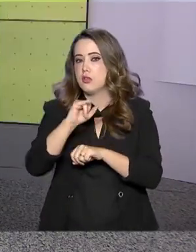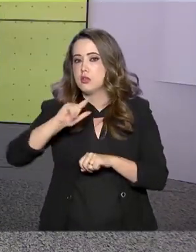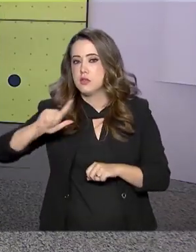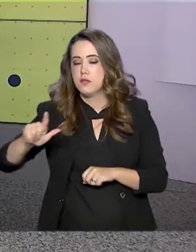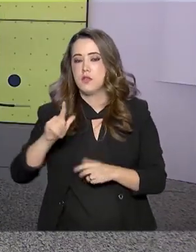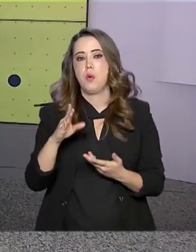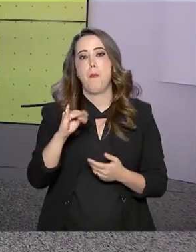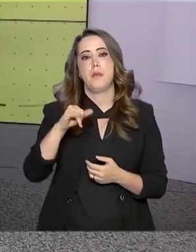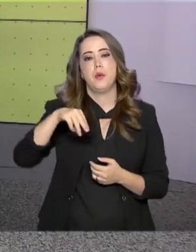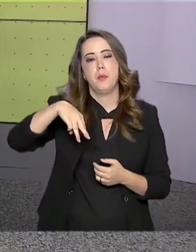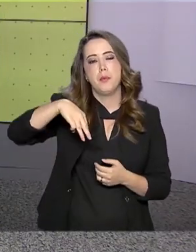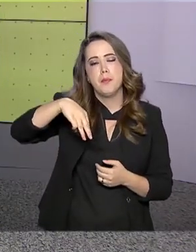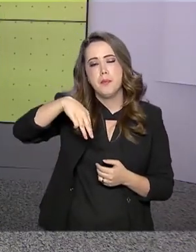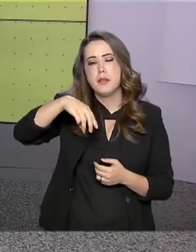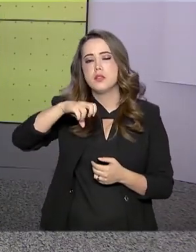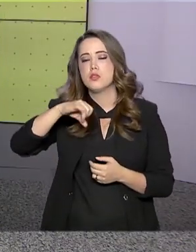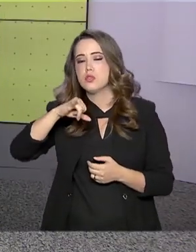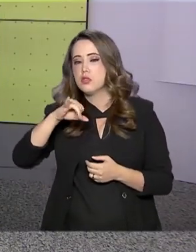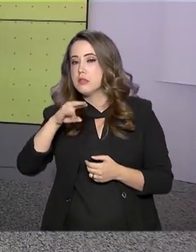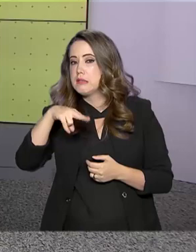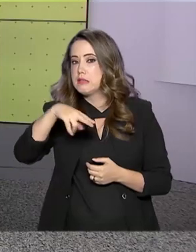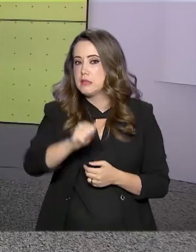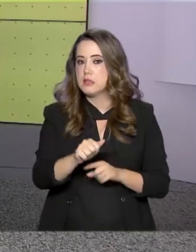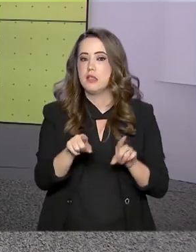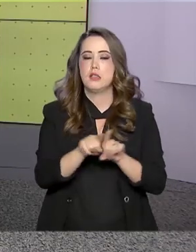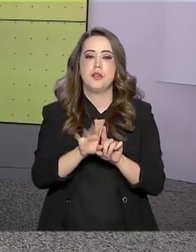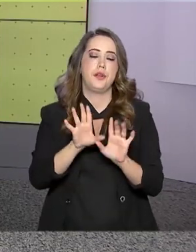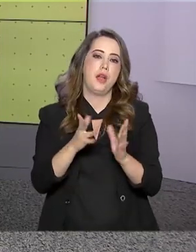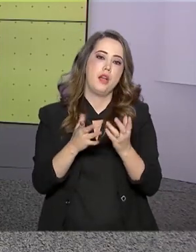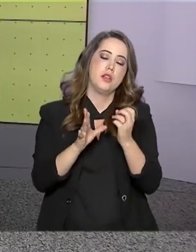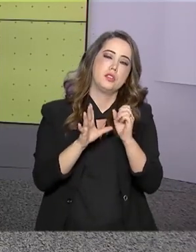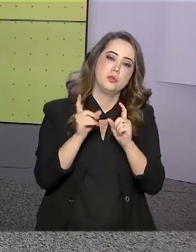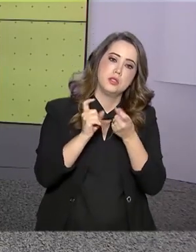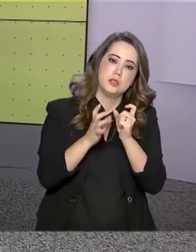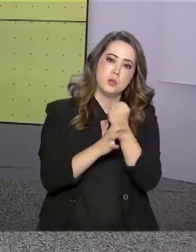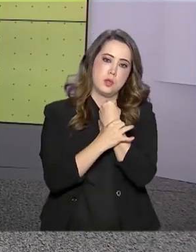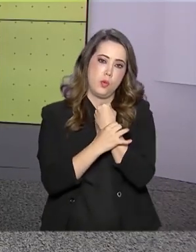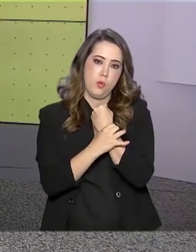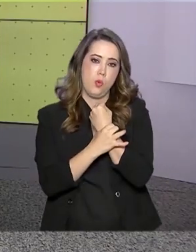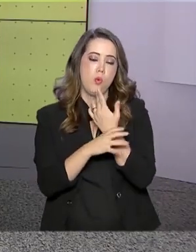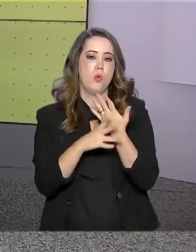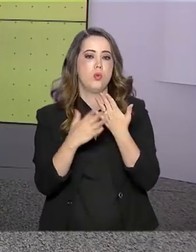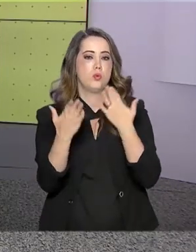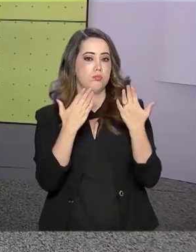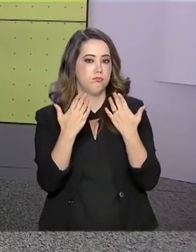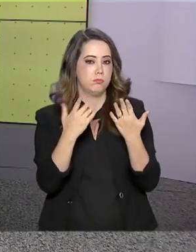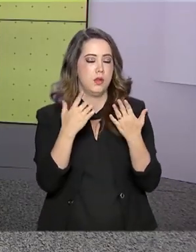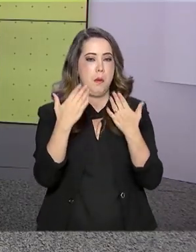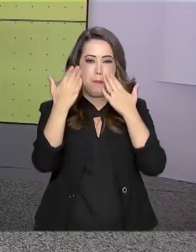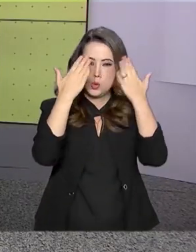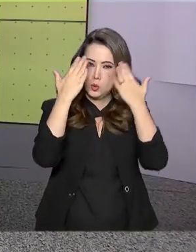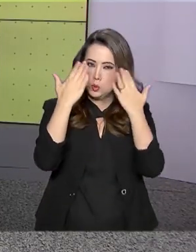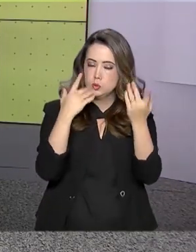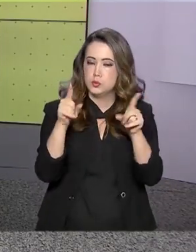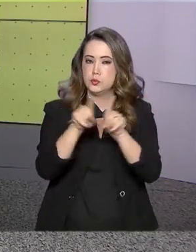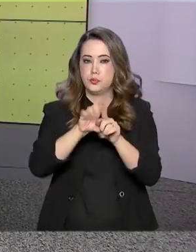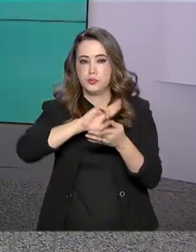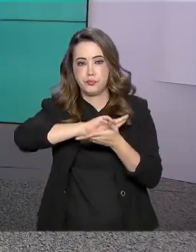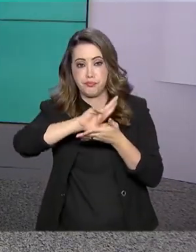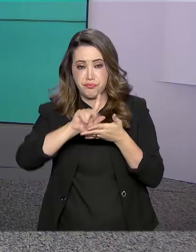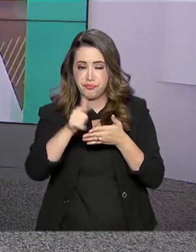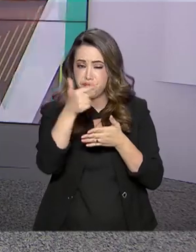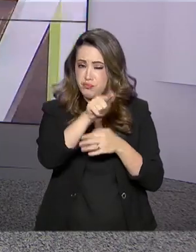serviço social gestão de seguros psicologia gestão hospitalar ciências biológicas gestão de segurança privada